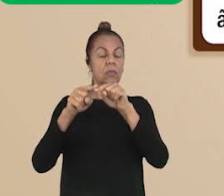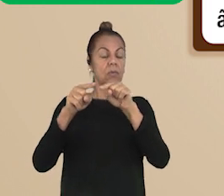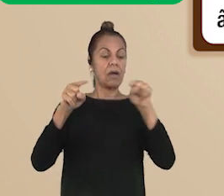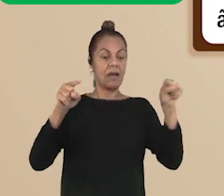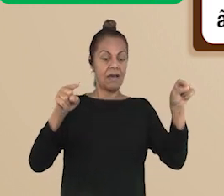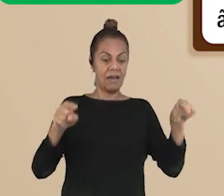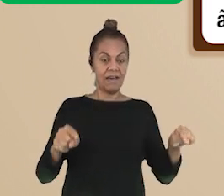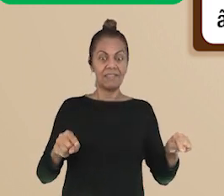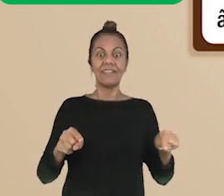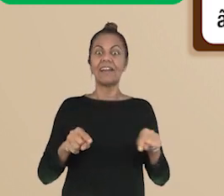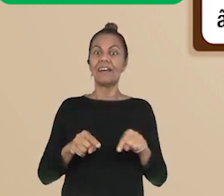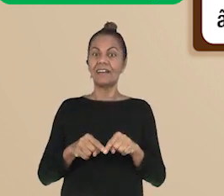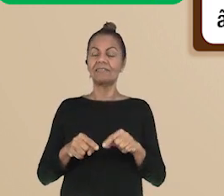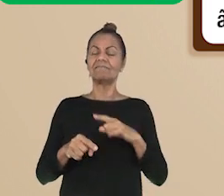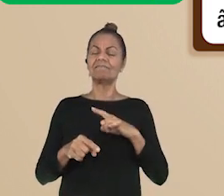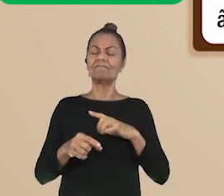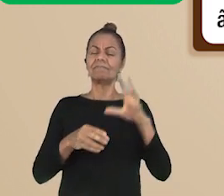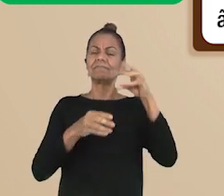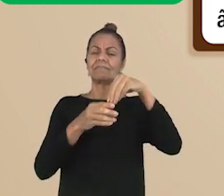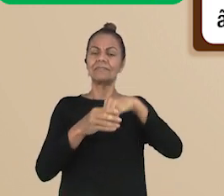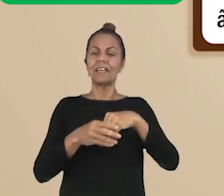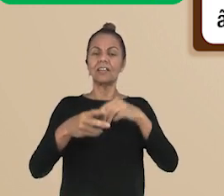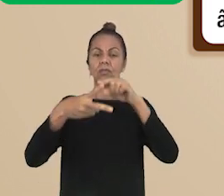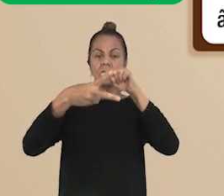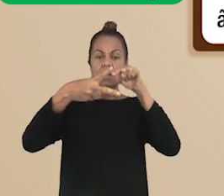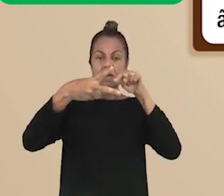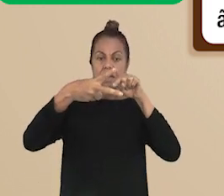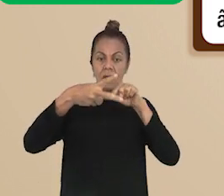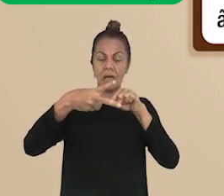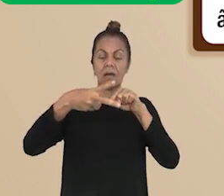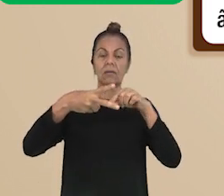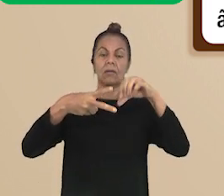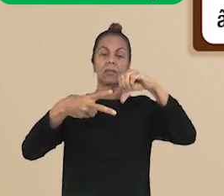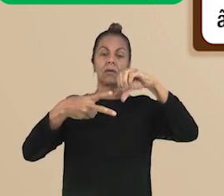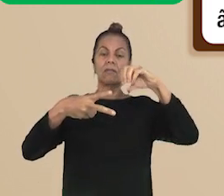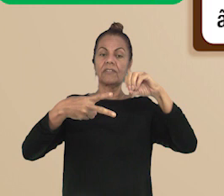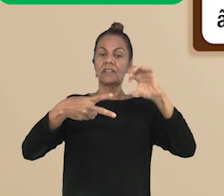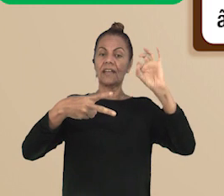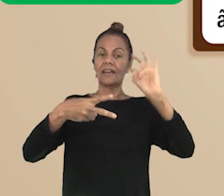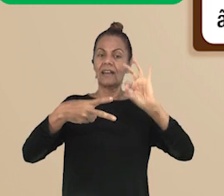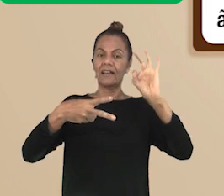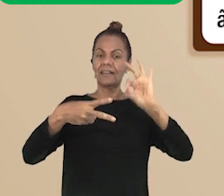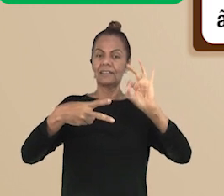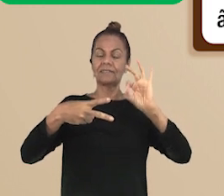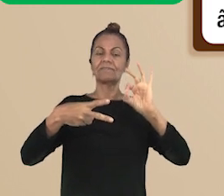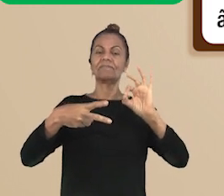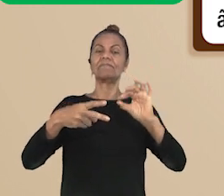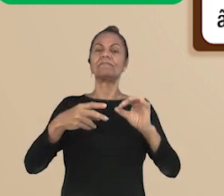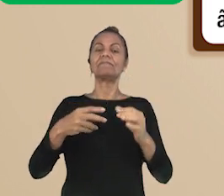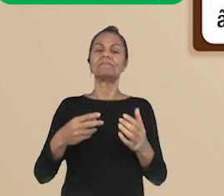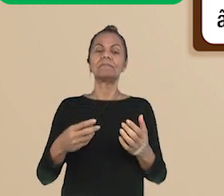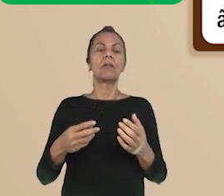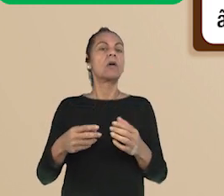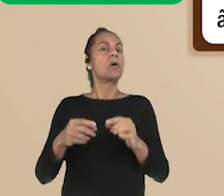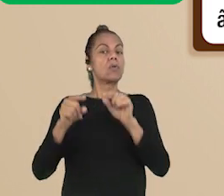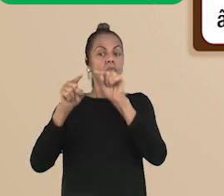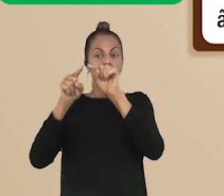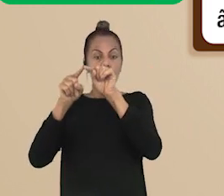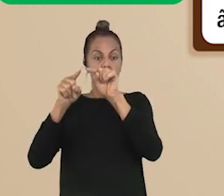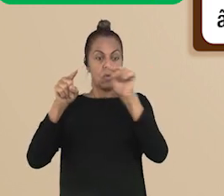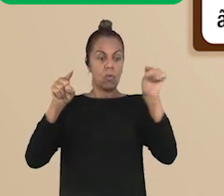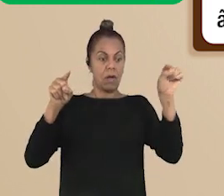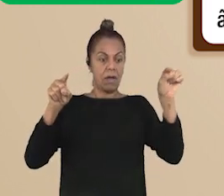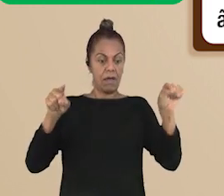eles são polígonos que possuem todos os seus ângulos internos iguais a 90 graus e se diferenciam pelos